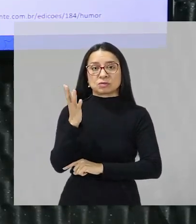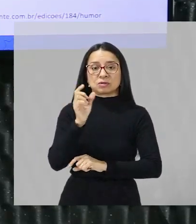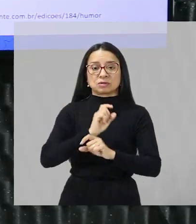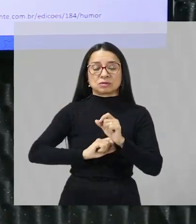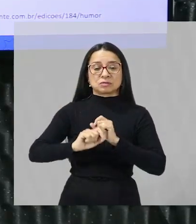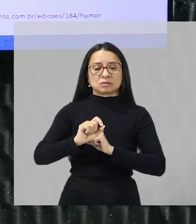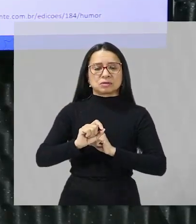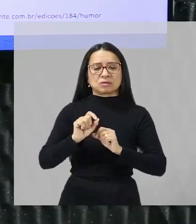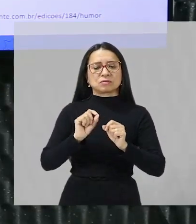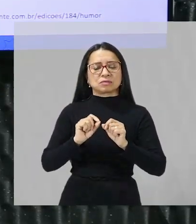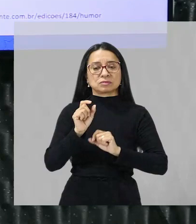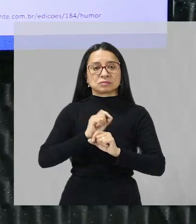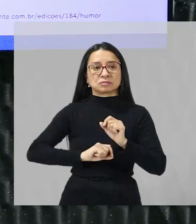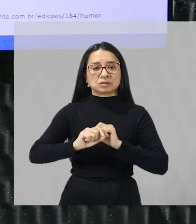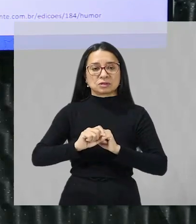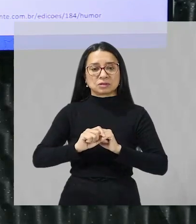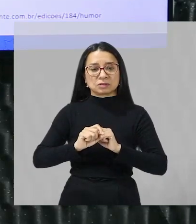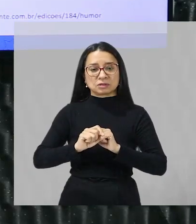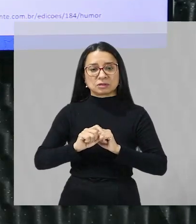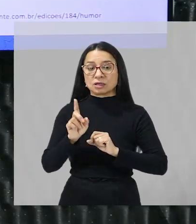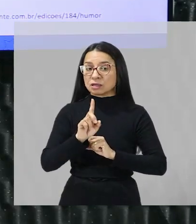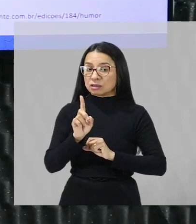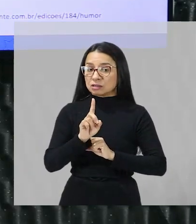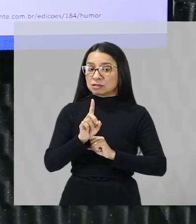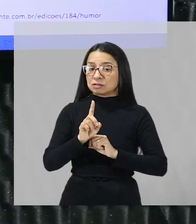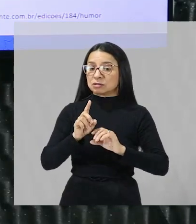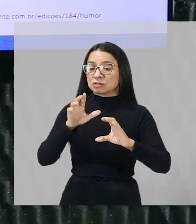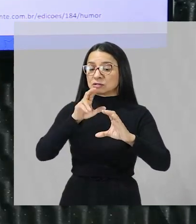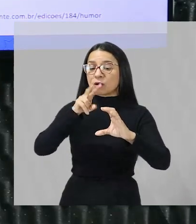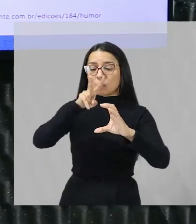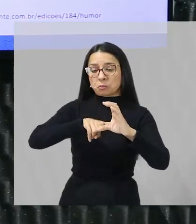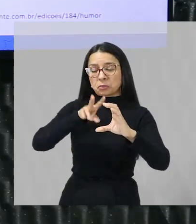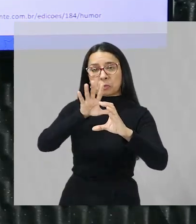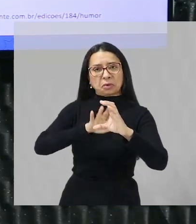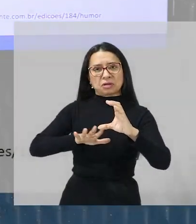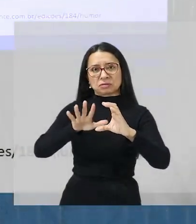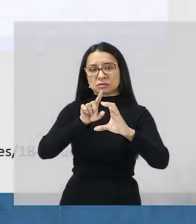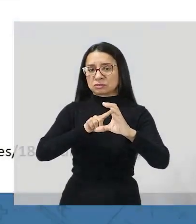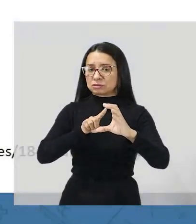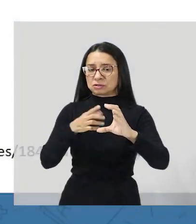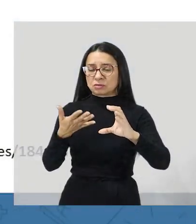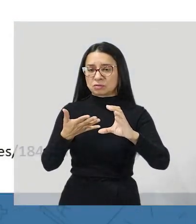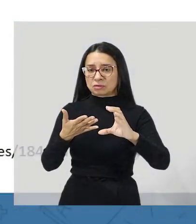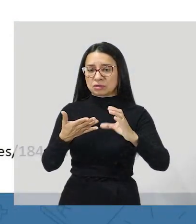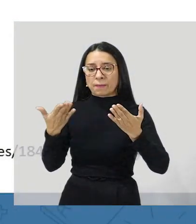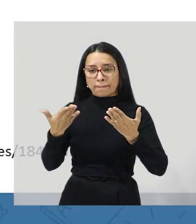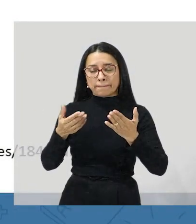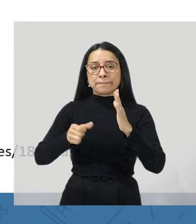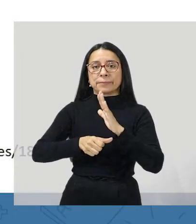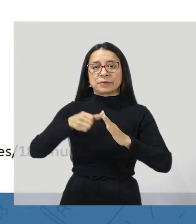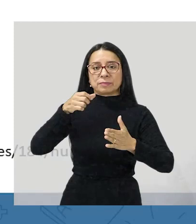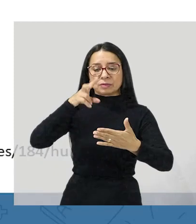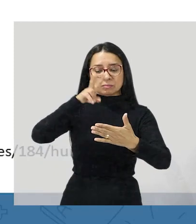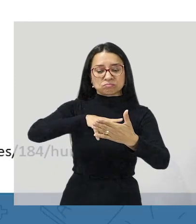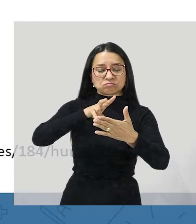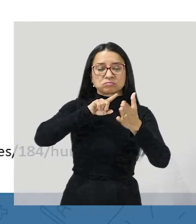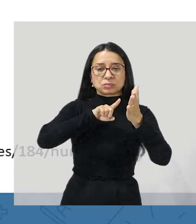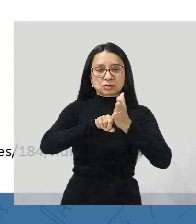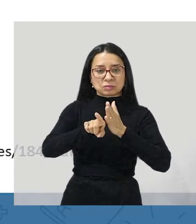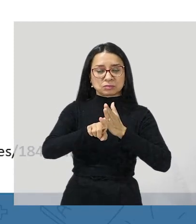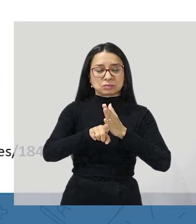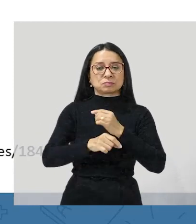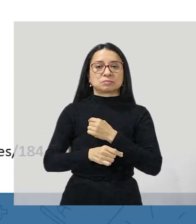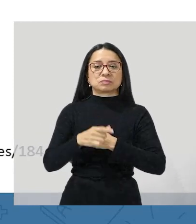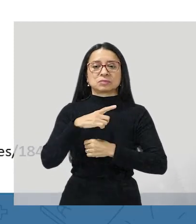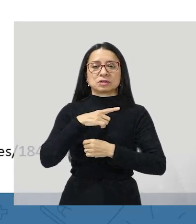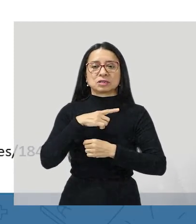faz o seguinte, você não olha a charge por enquanto e você vai ler a pergunta. Quando você ler a pergunta, na